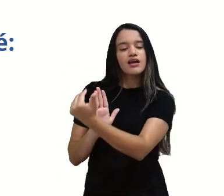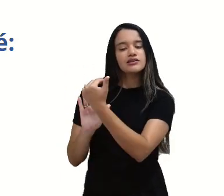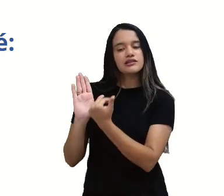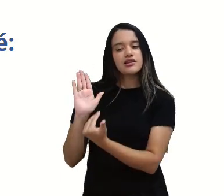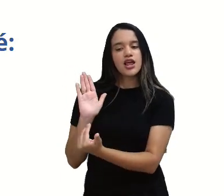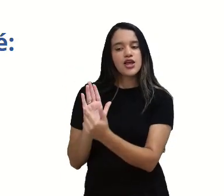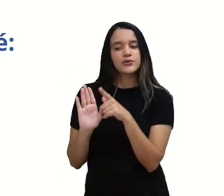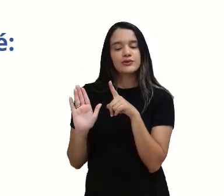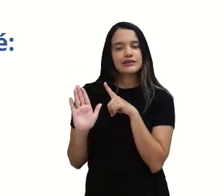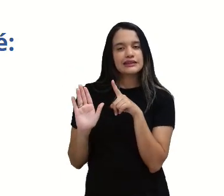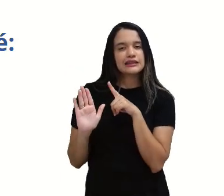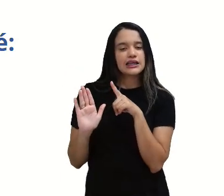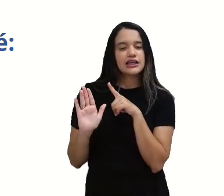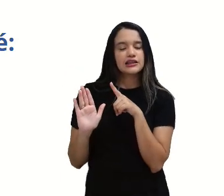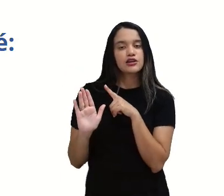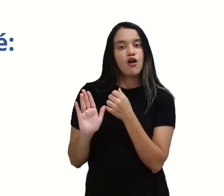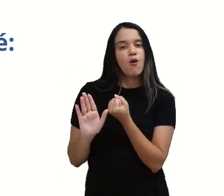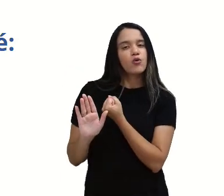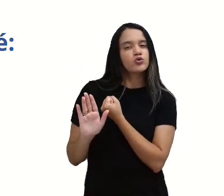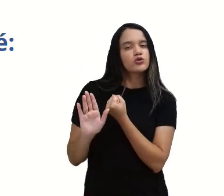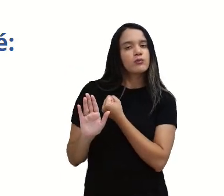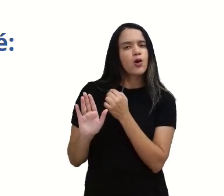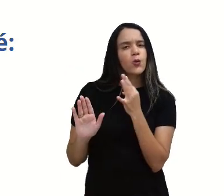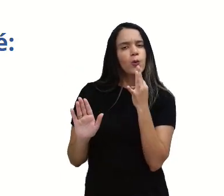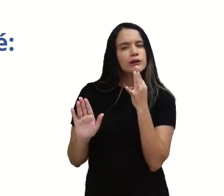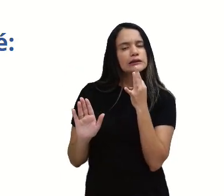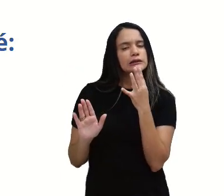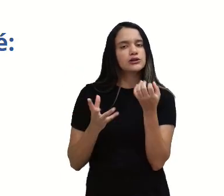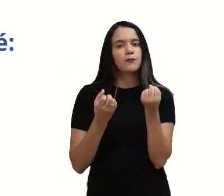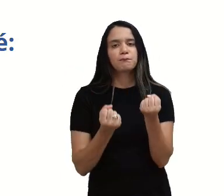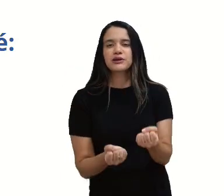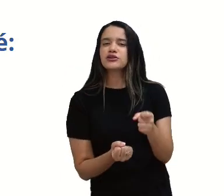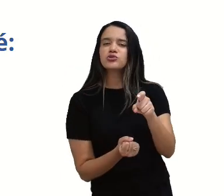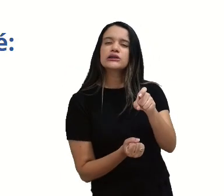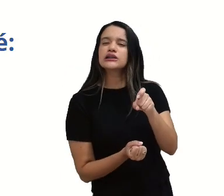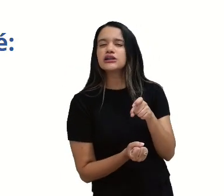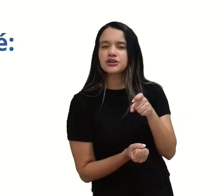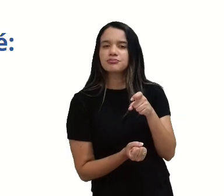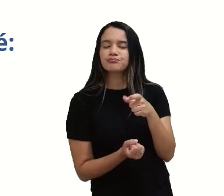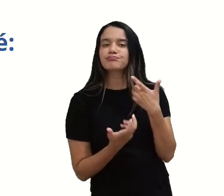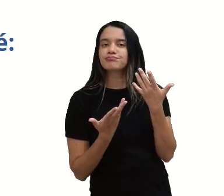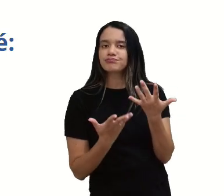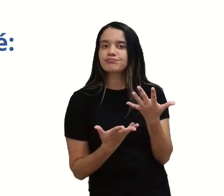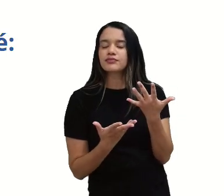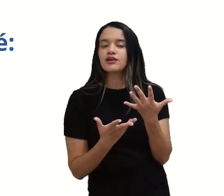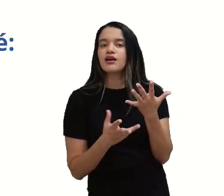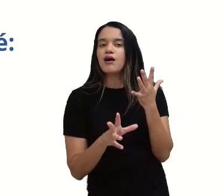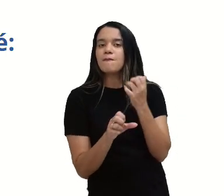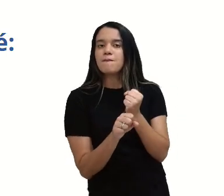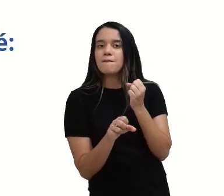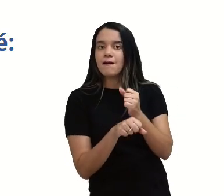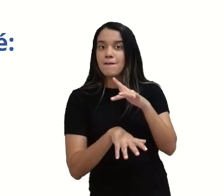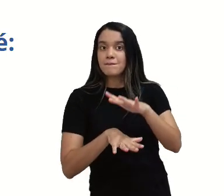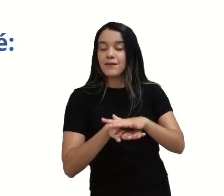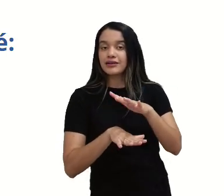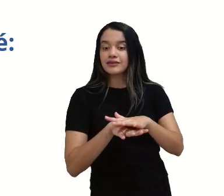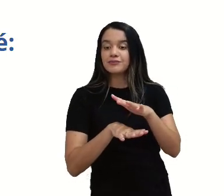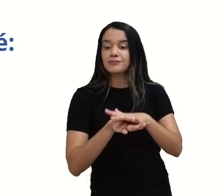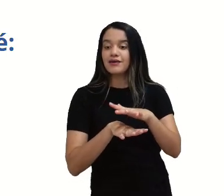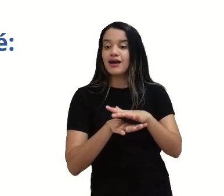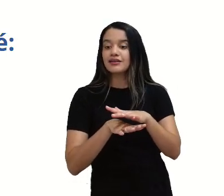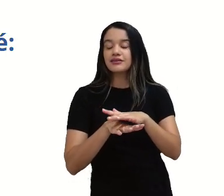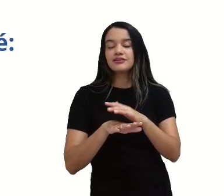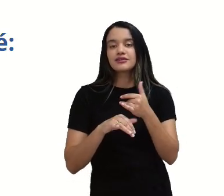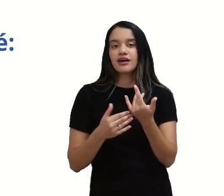valor conhecido e a esfera de peso x. Uma expressão matemática que relaciona os pesos dos pratos da roldana